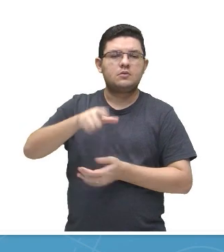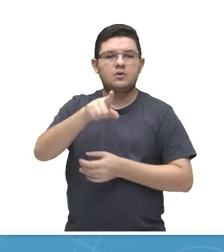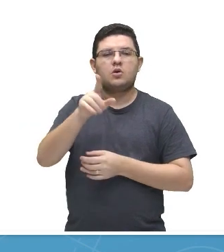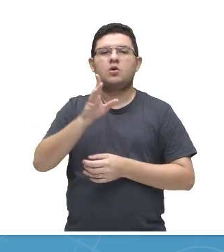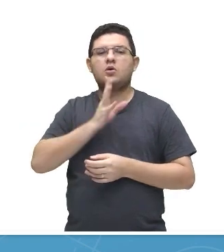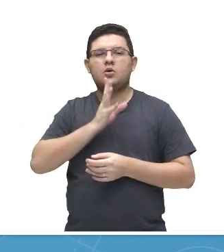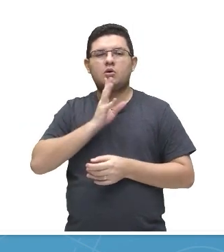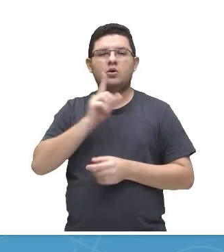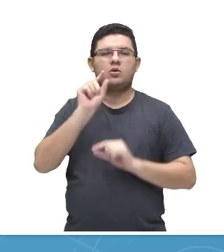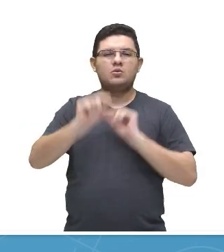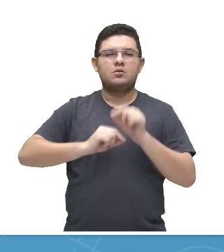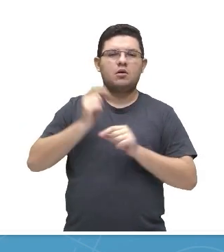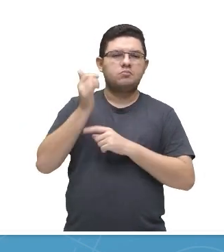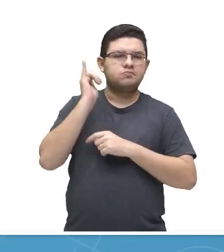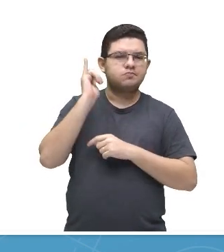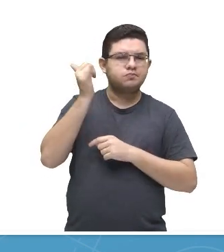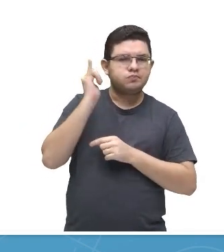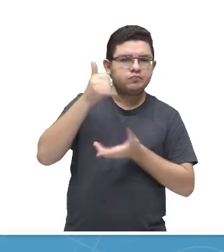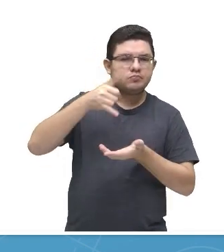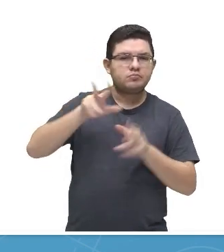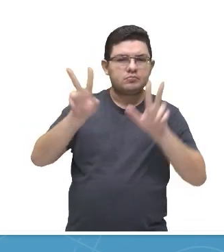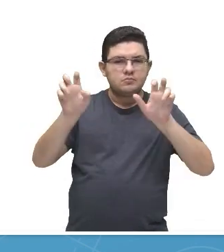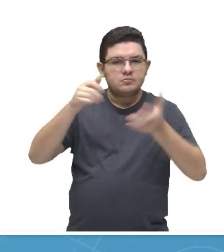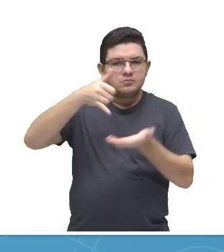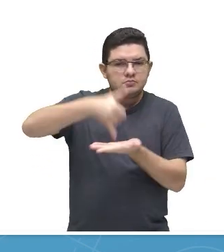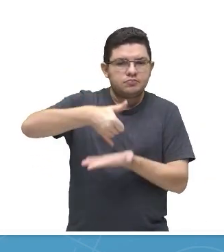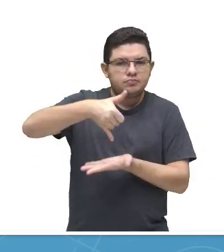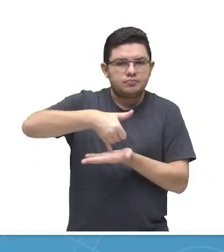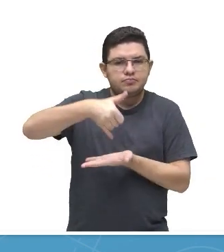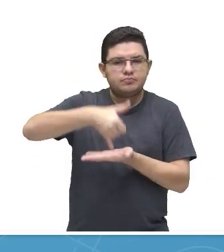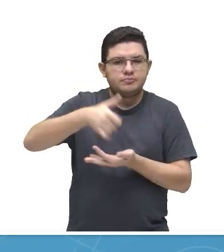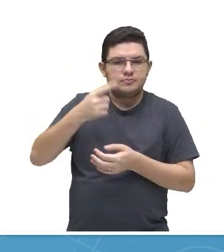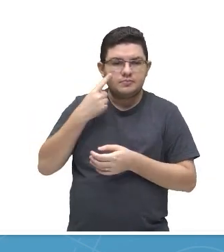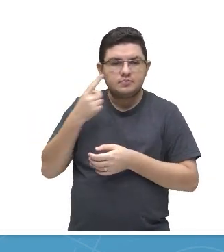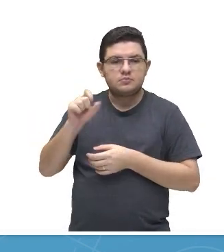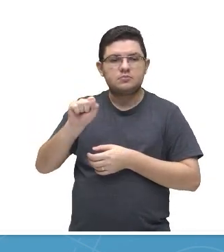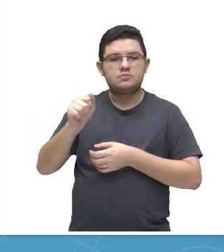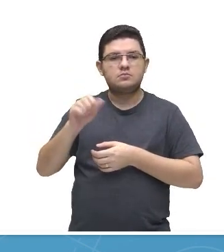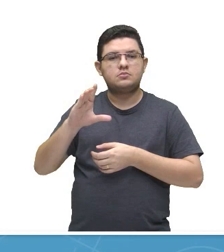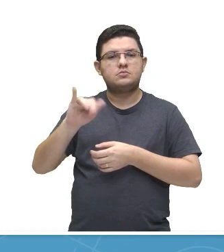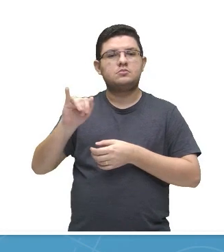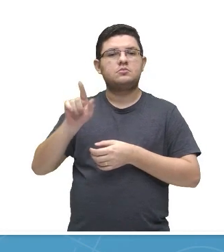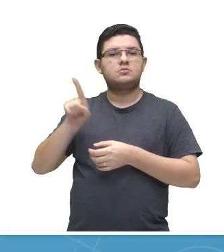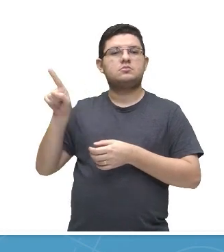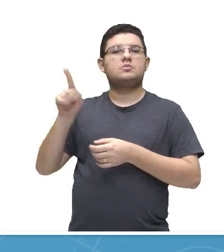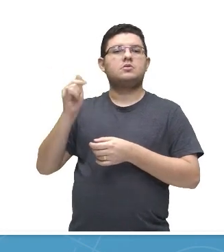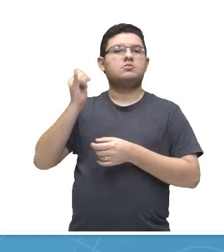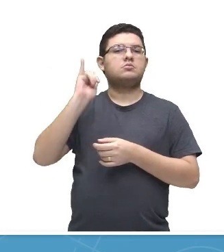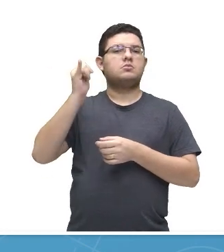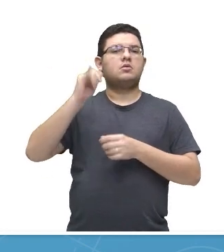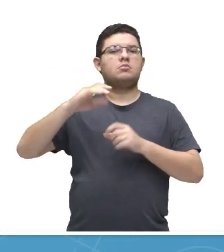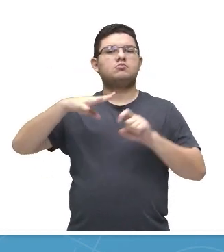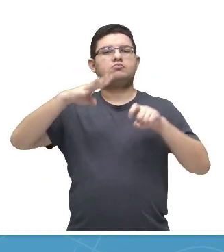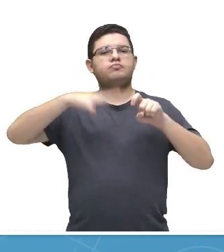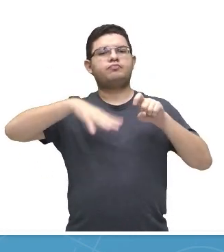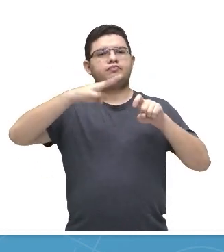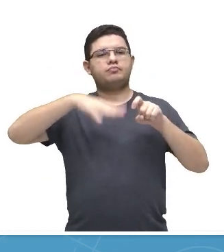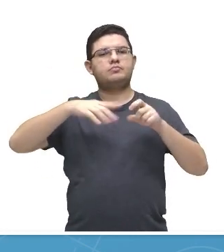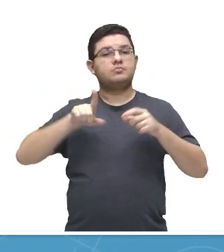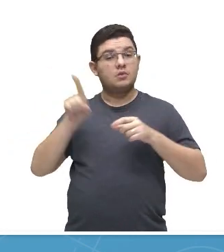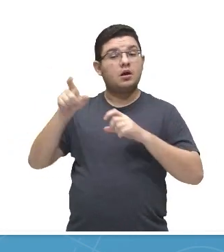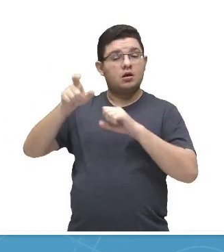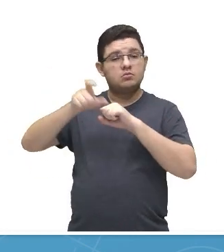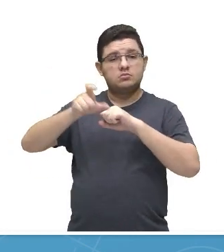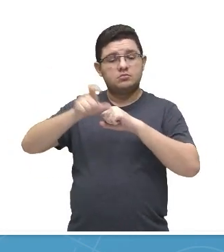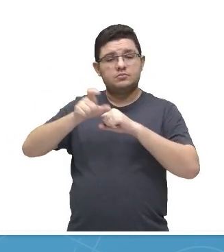do Saci. Então, Saci é a palavra que nomeia este ser mitológico aí. E alma, a